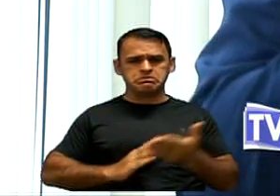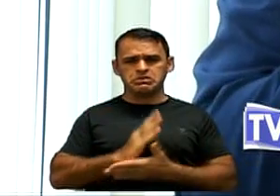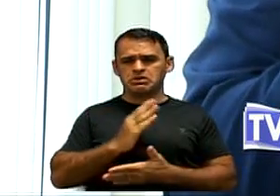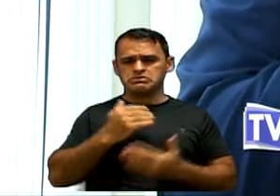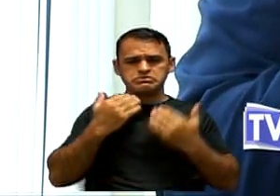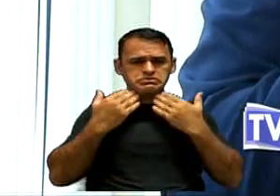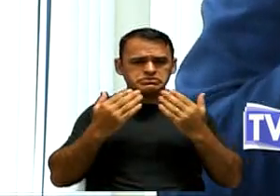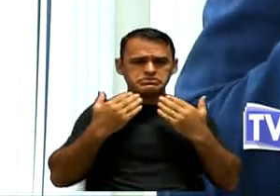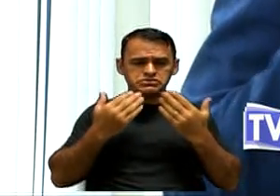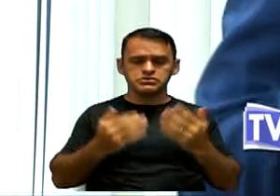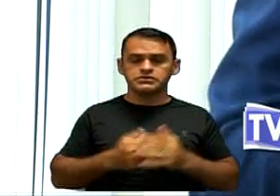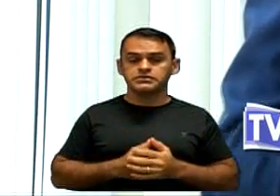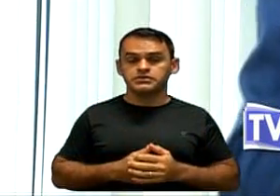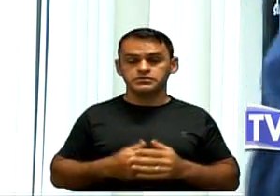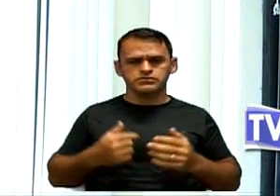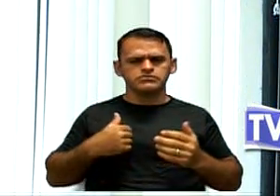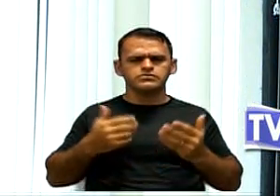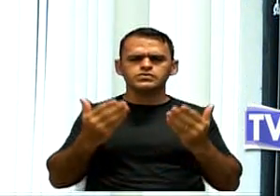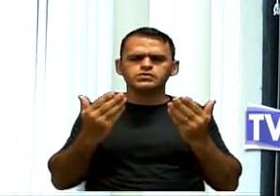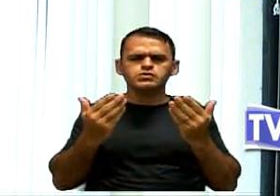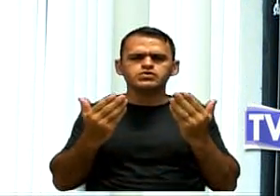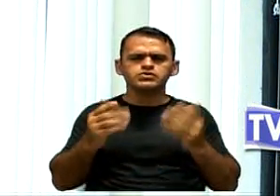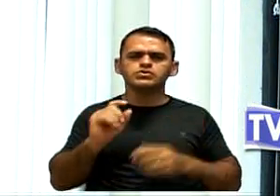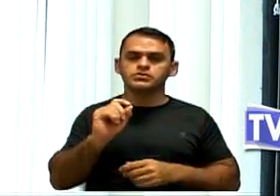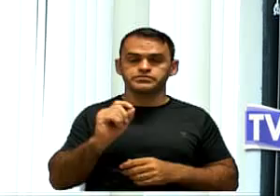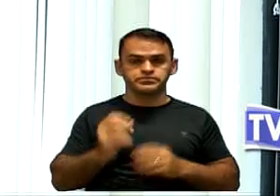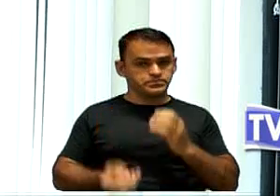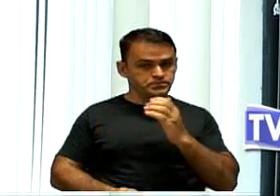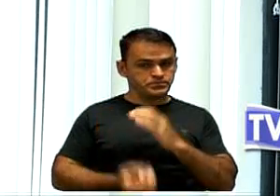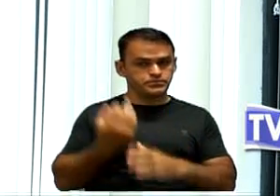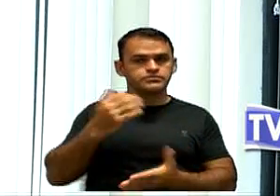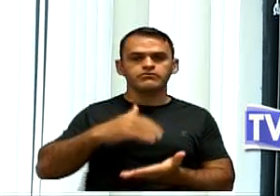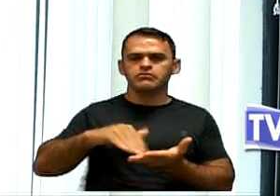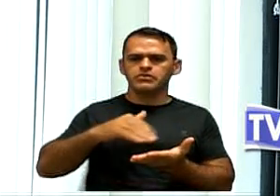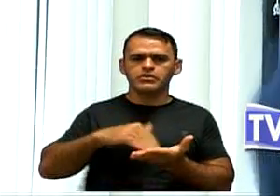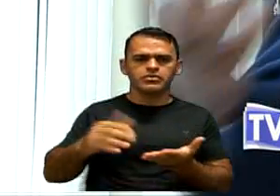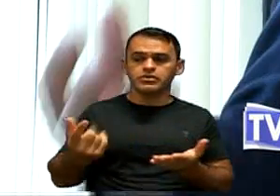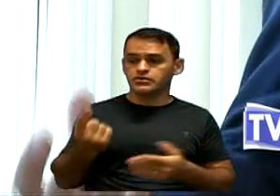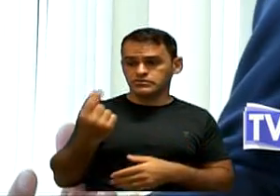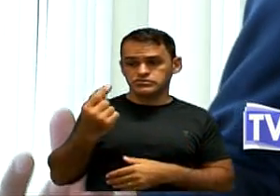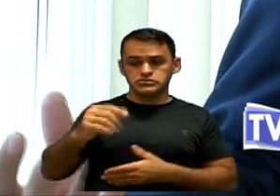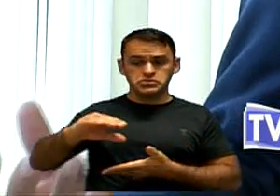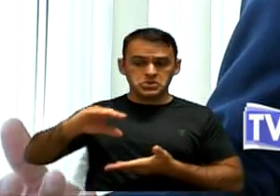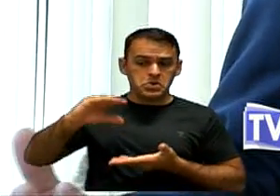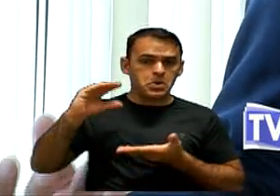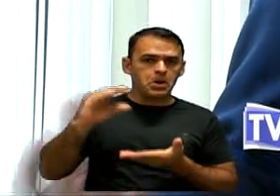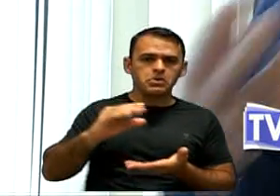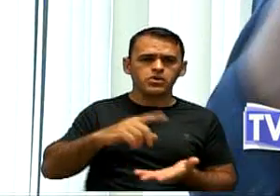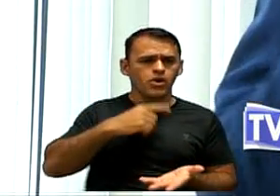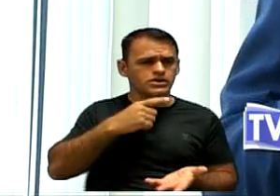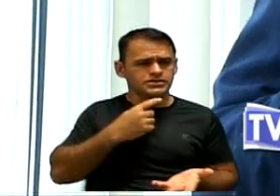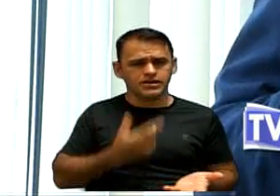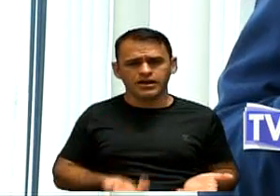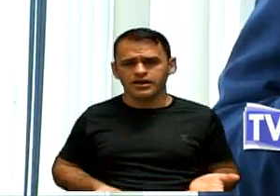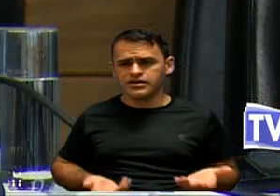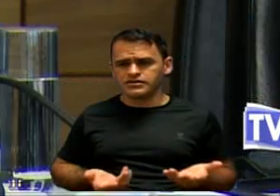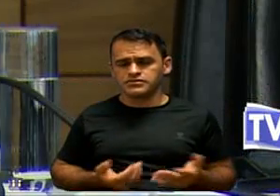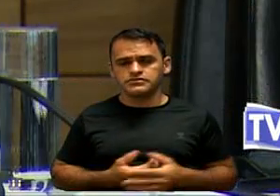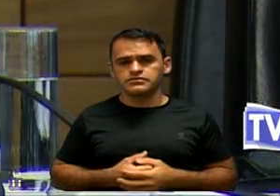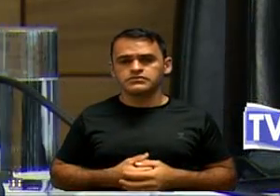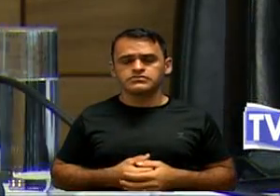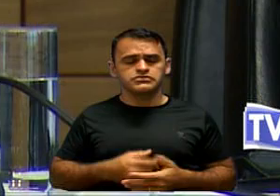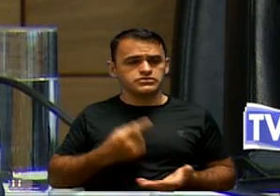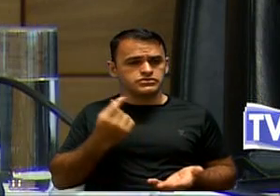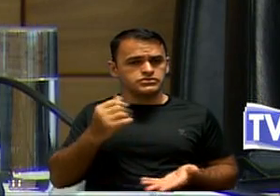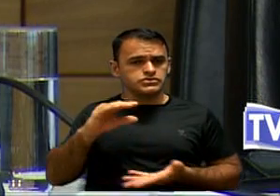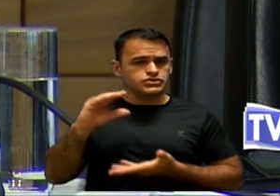que me escuta atentamente. A minha dúvida é o seguinte: nós criamos a secretaria e não vai ter recurso para fazer política pública? Pois é, não, ele teria que pôr